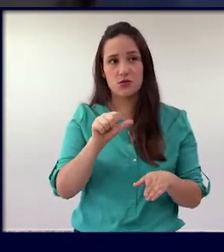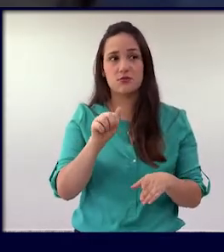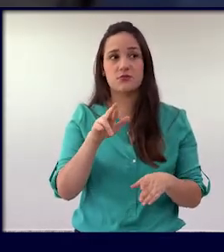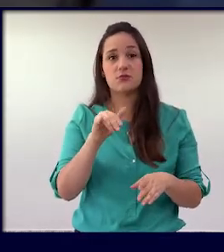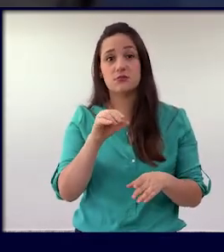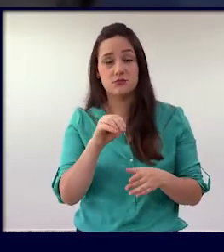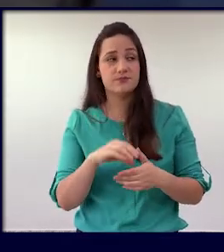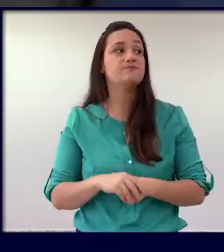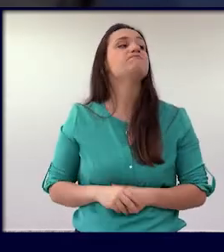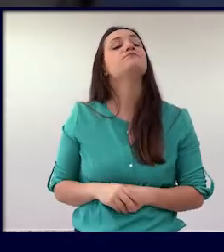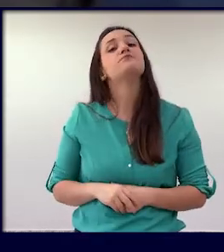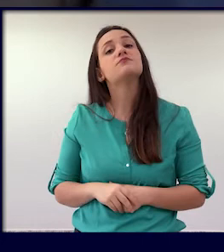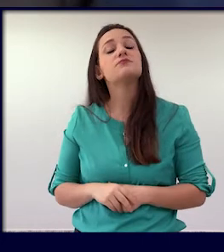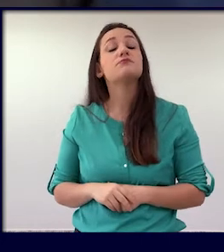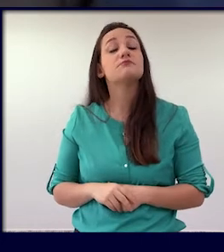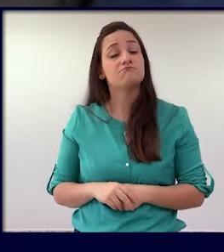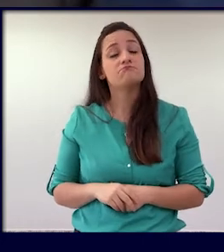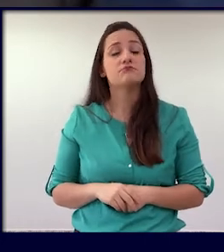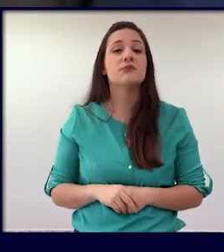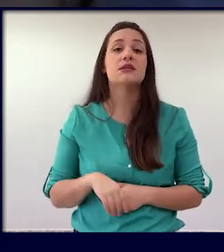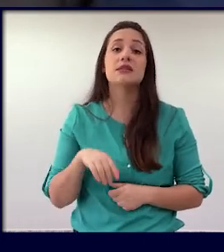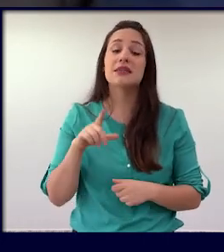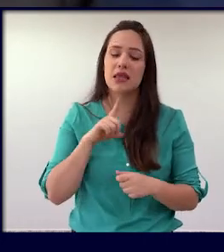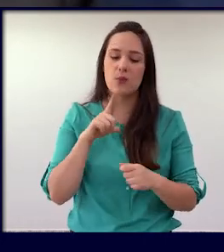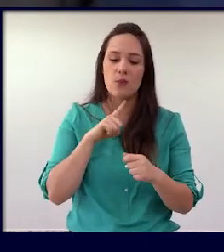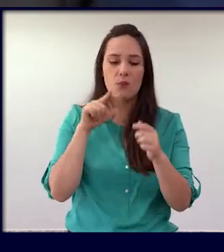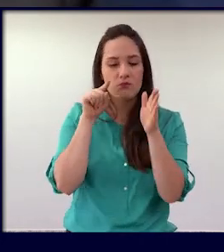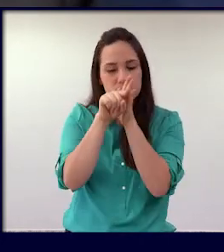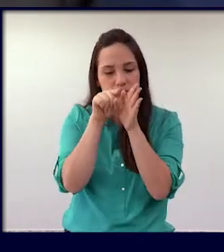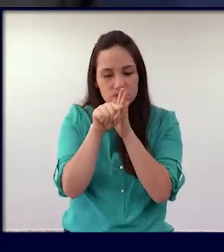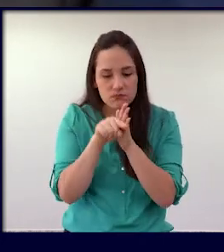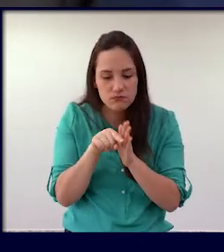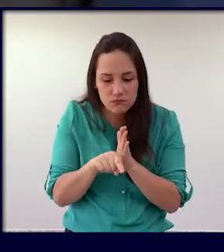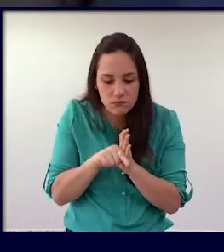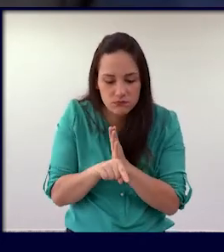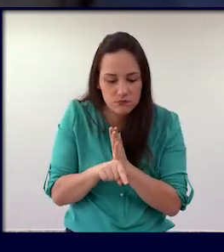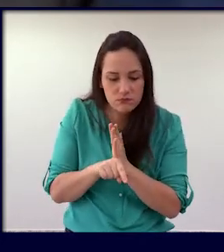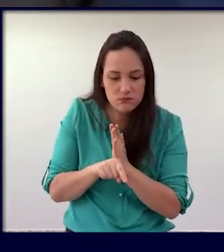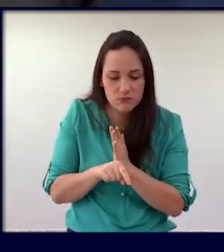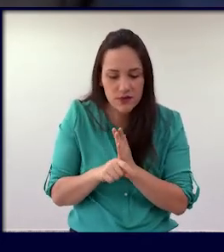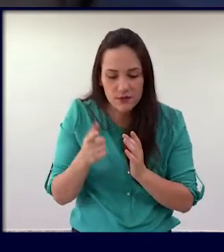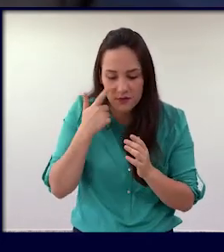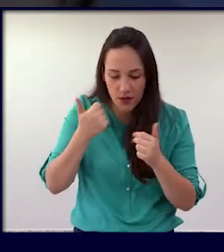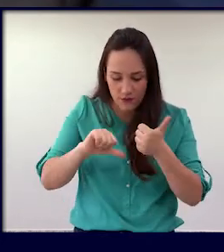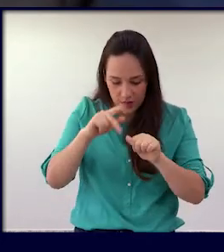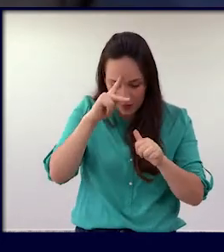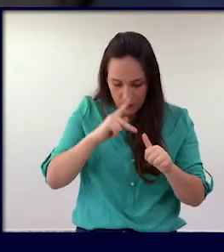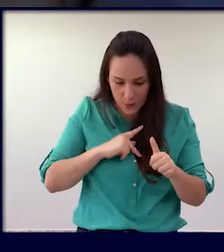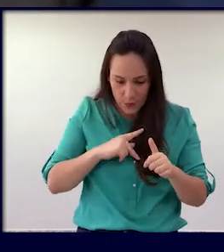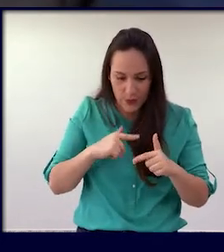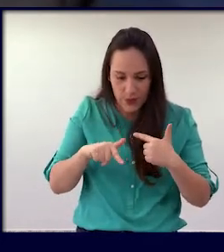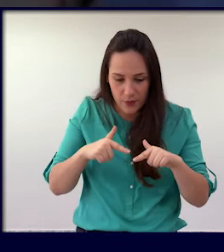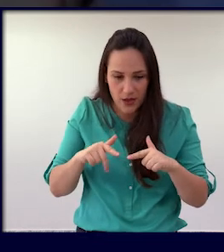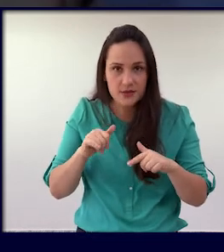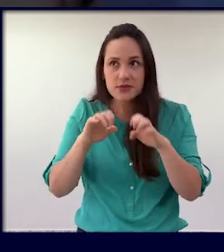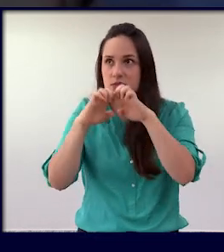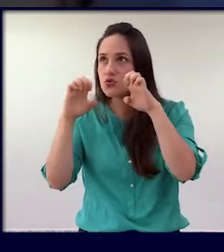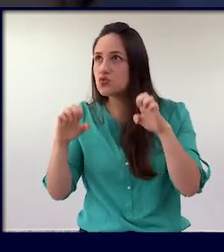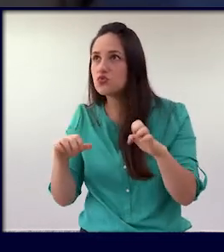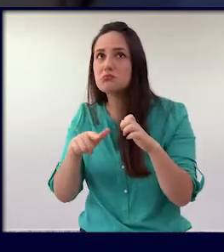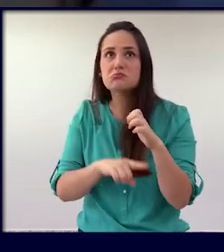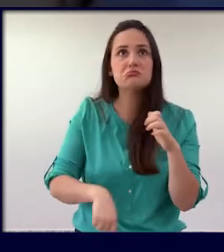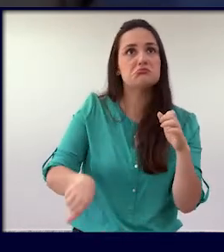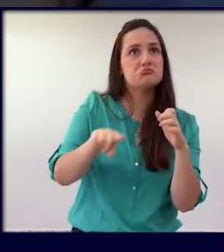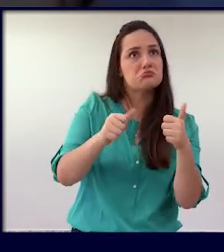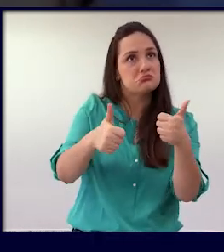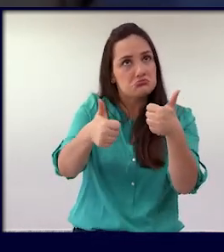No final do trabalho, os mesários eles recebem um questionário para eles avaliarem o trabalho em si,